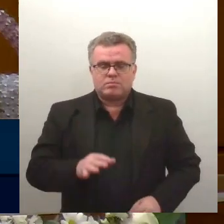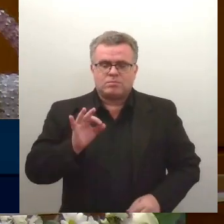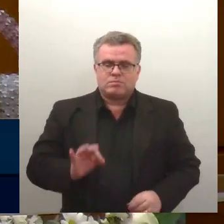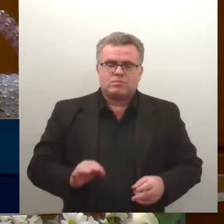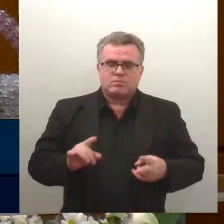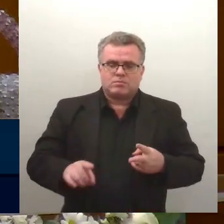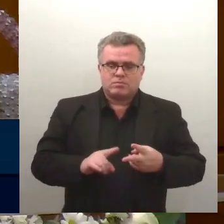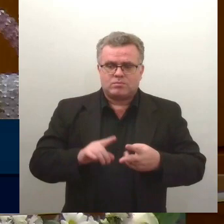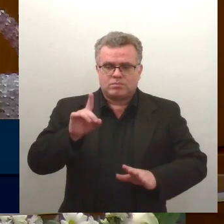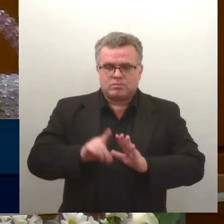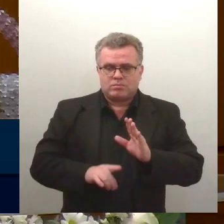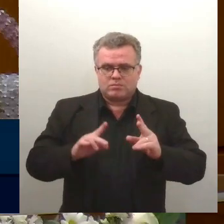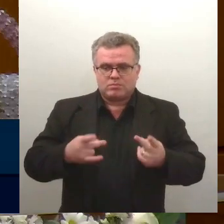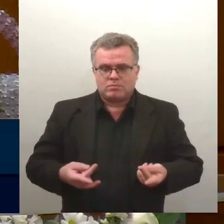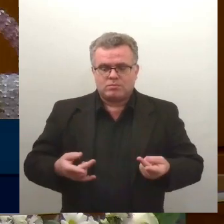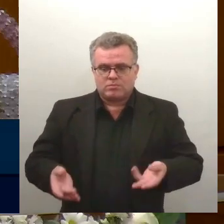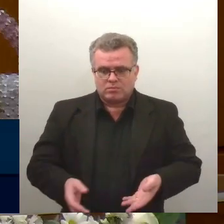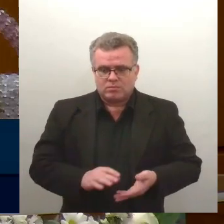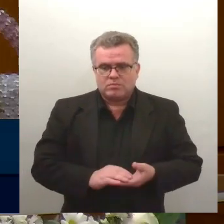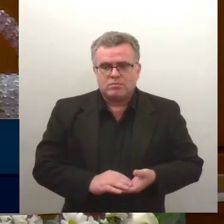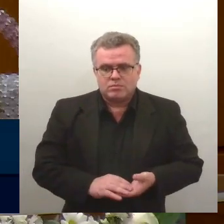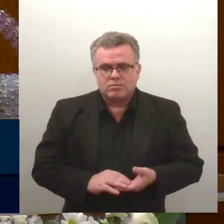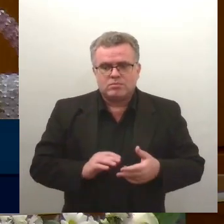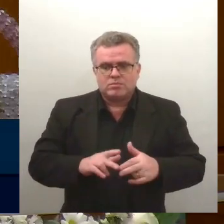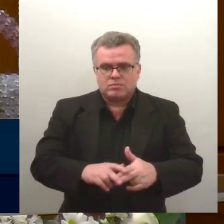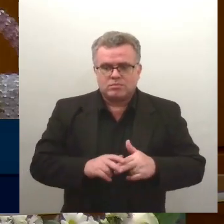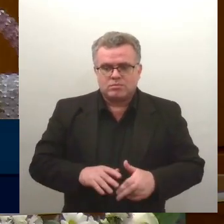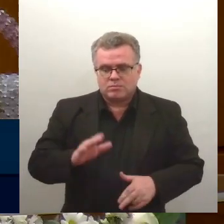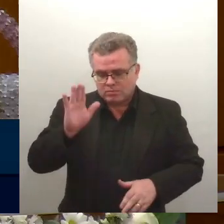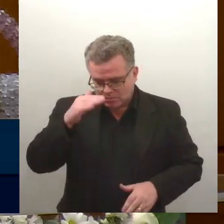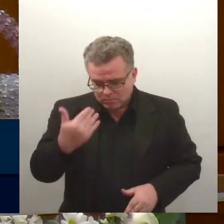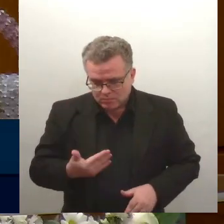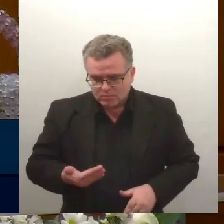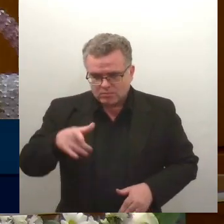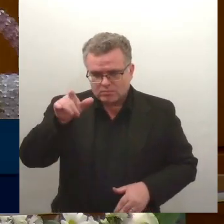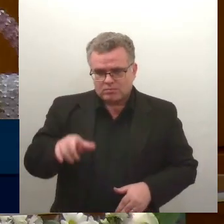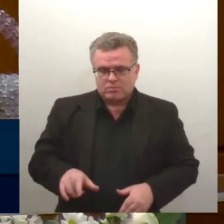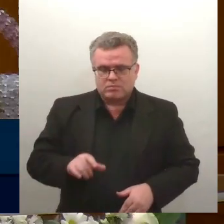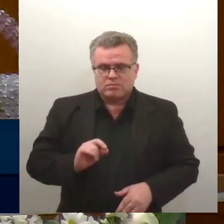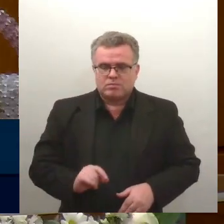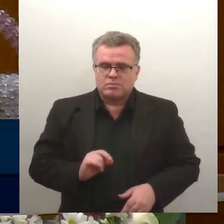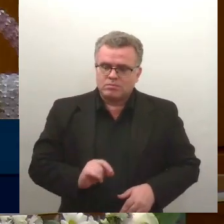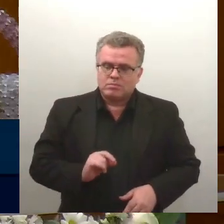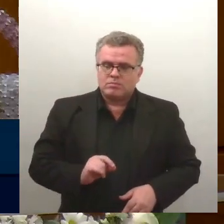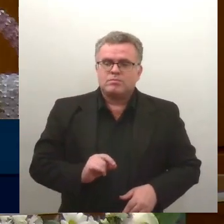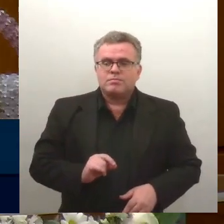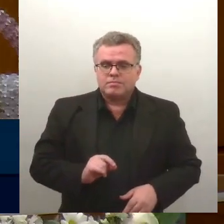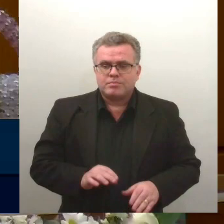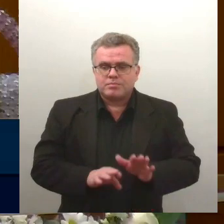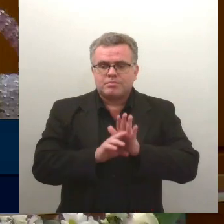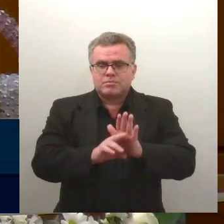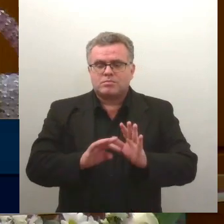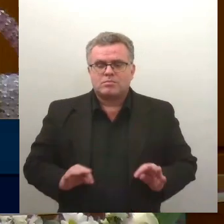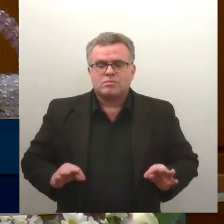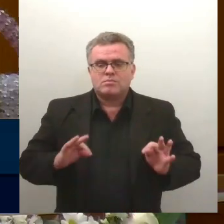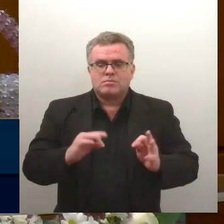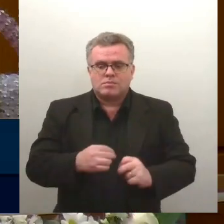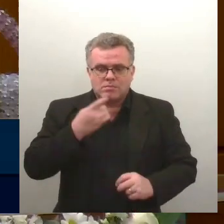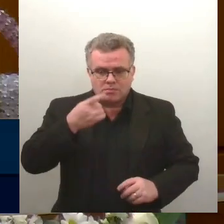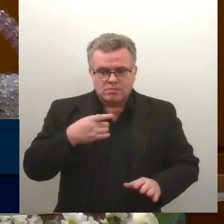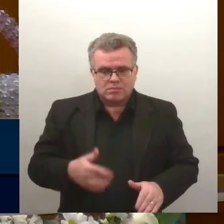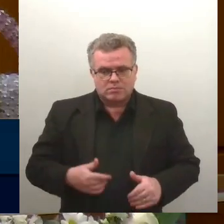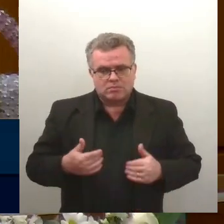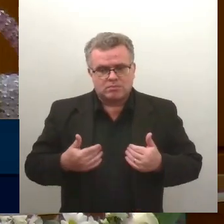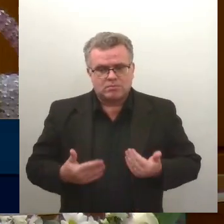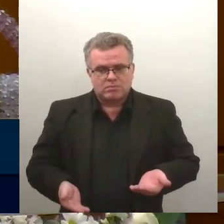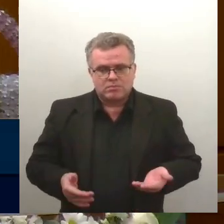me honra estar falando aqui em nome das parlamentares, dos parlamentares da Assembleia Legislativa do Estado